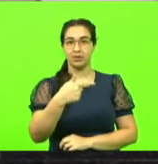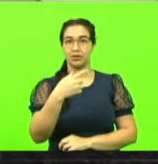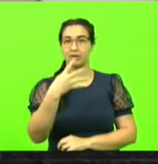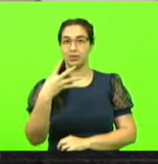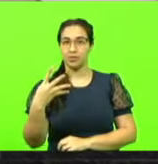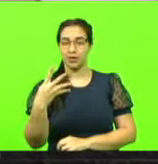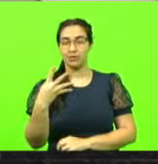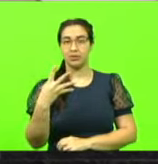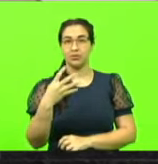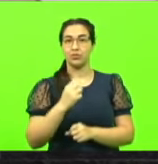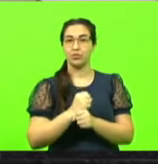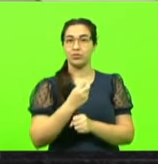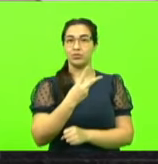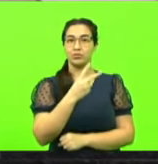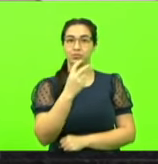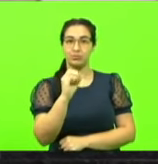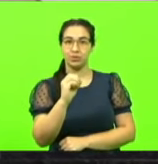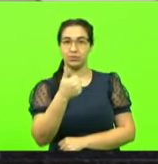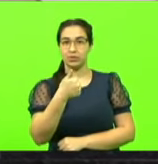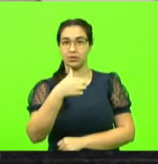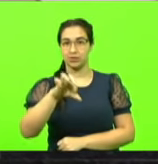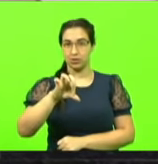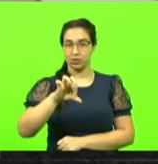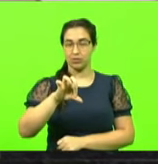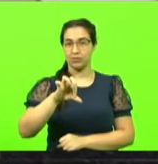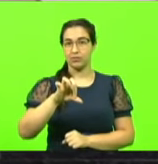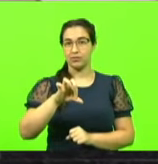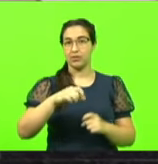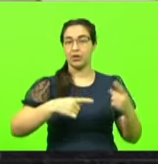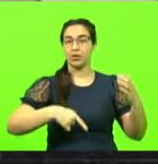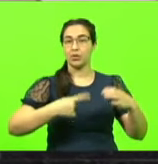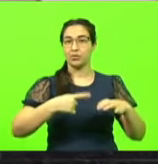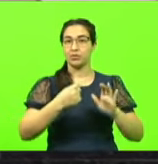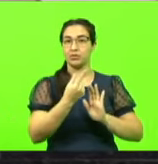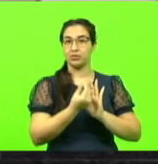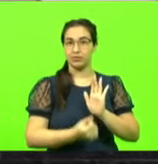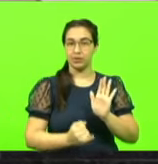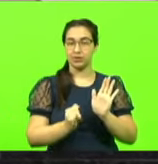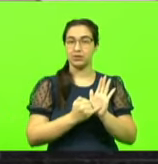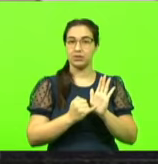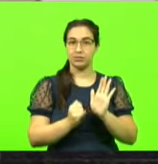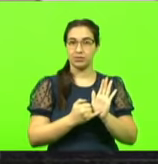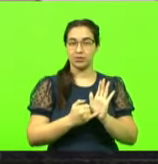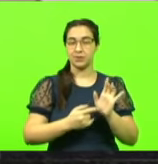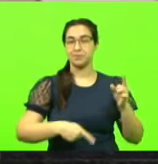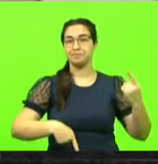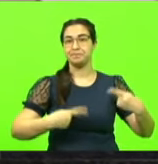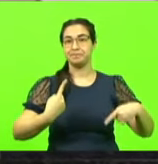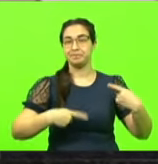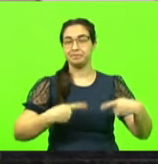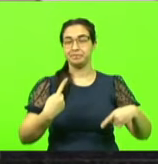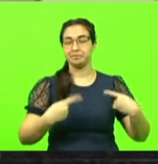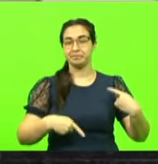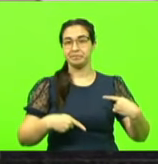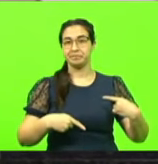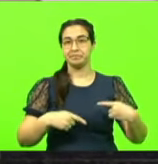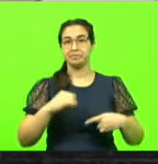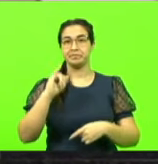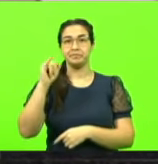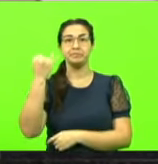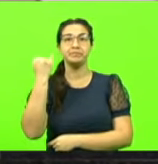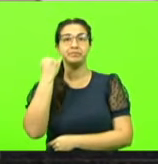17.874/2019, parecer favorável da Comissão de Finanças e Tributação. Em discussão. Para discutir, com a palavra, o deputado Jessé